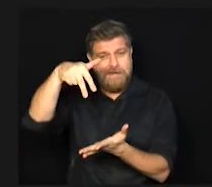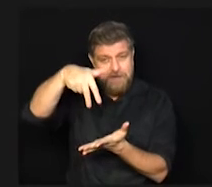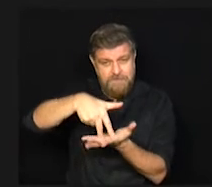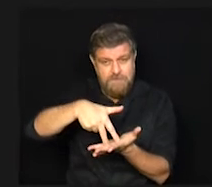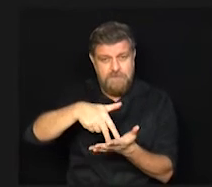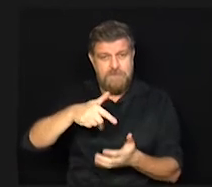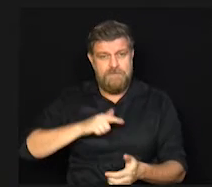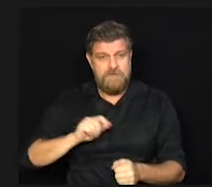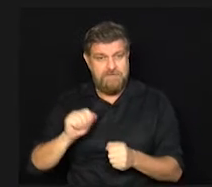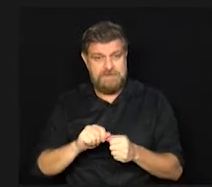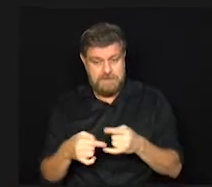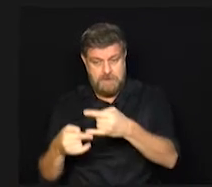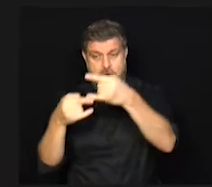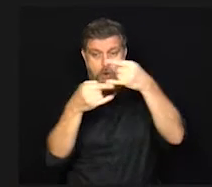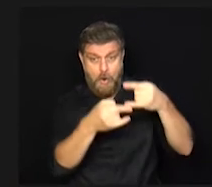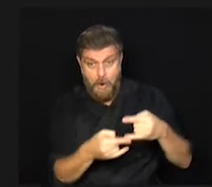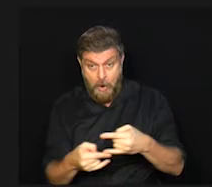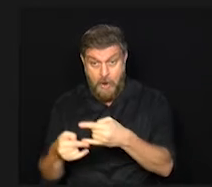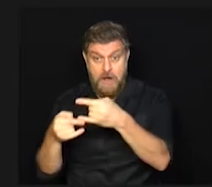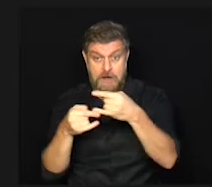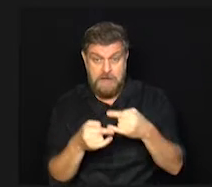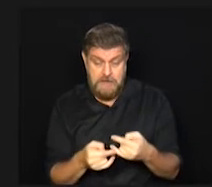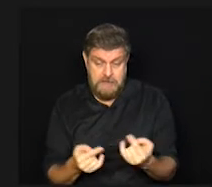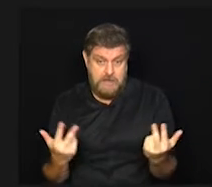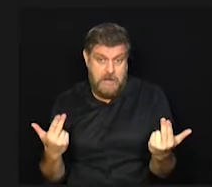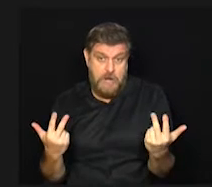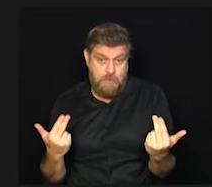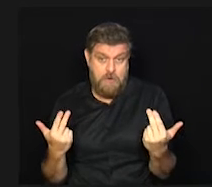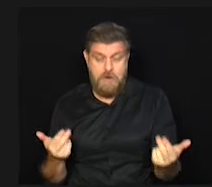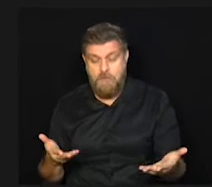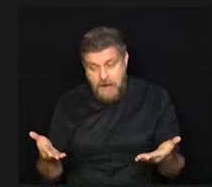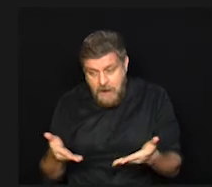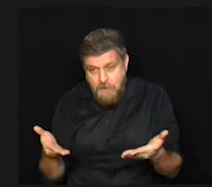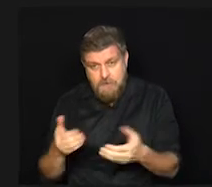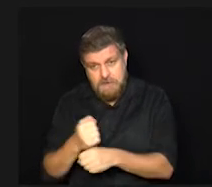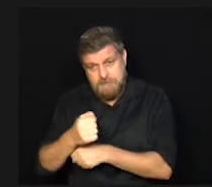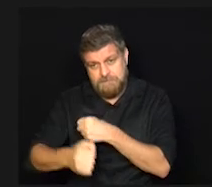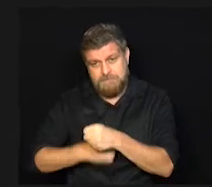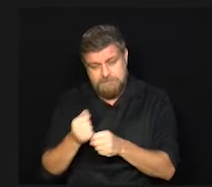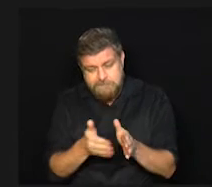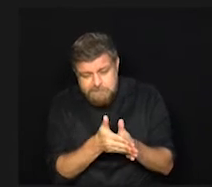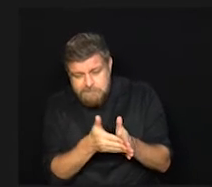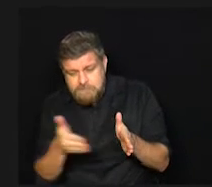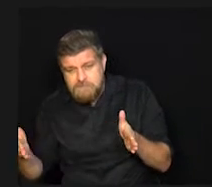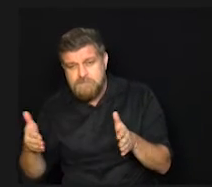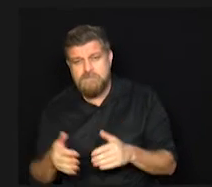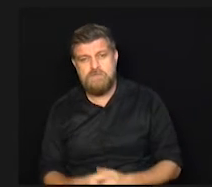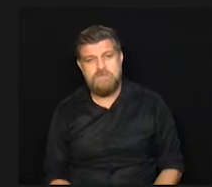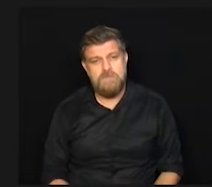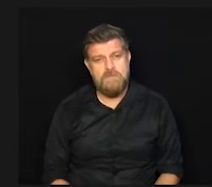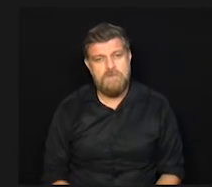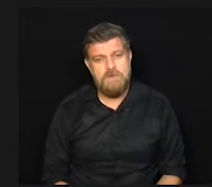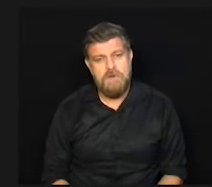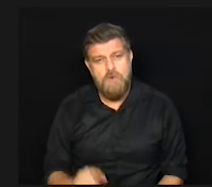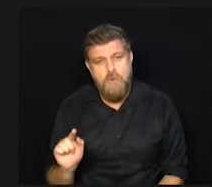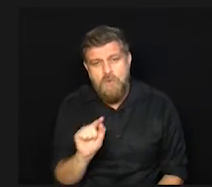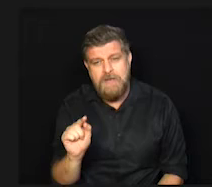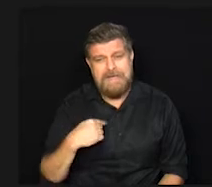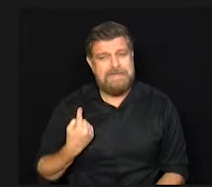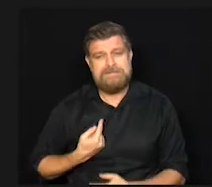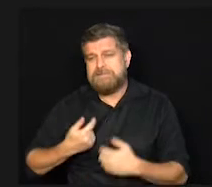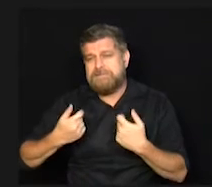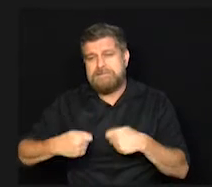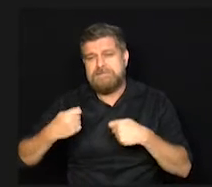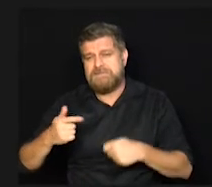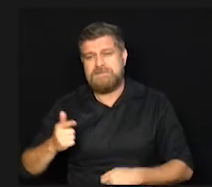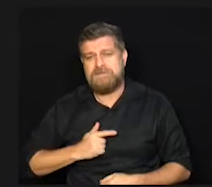de forma online, como foi o nosso ano passado e vem sendo esse ano, é que a gente não precisa de